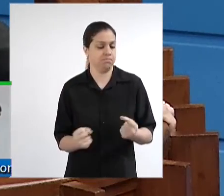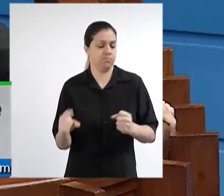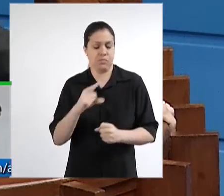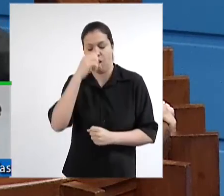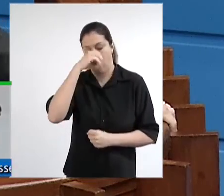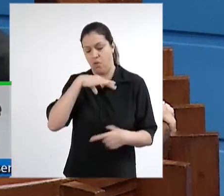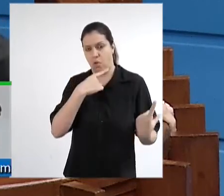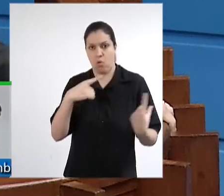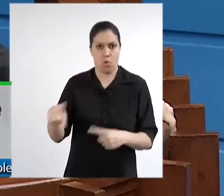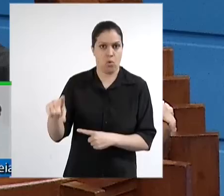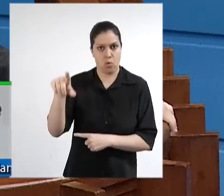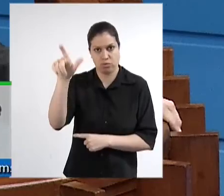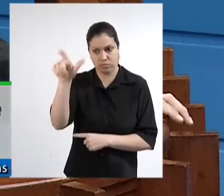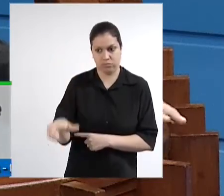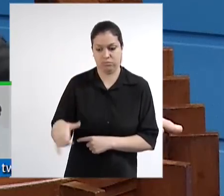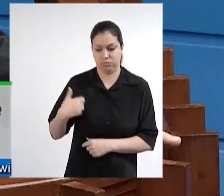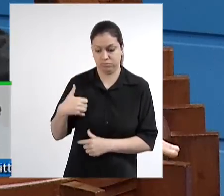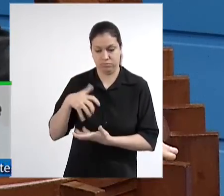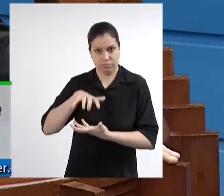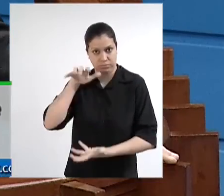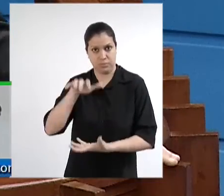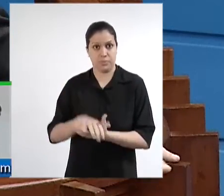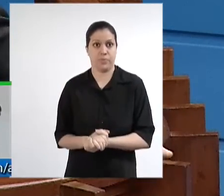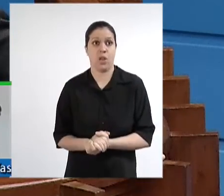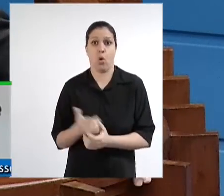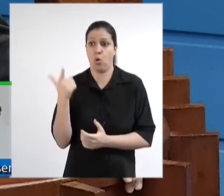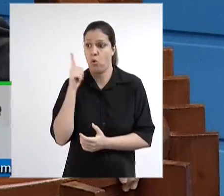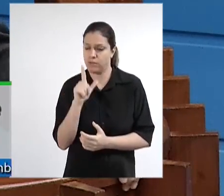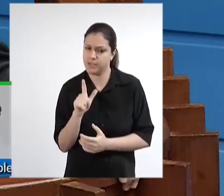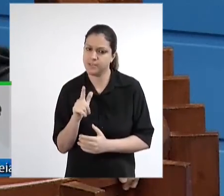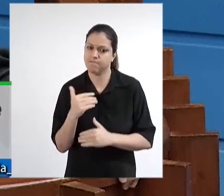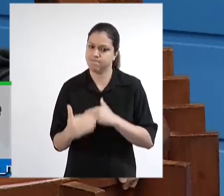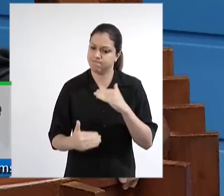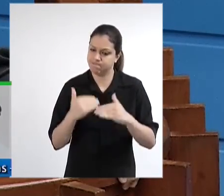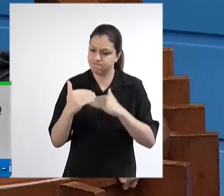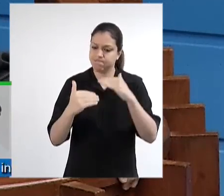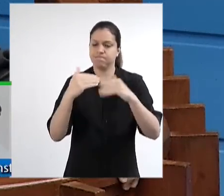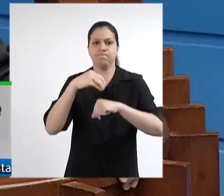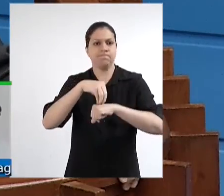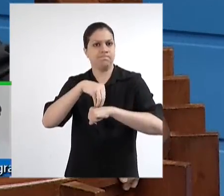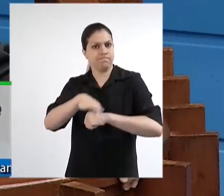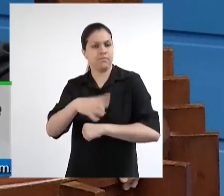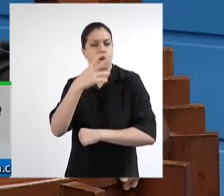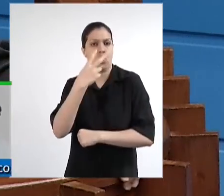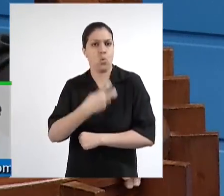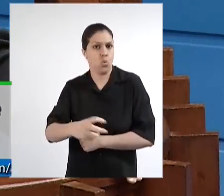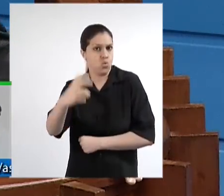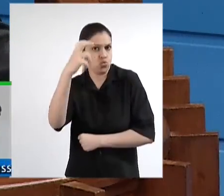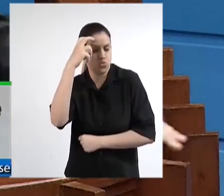idosa e desenvolver uma cultura de proteção